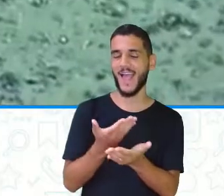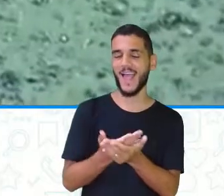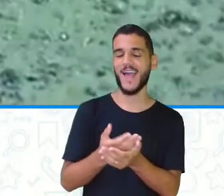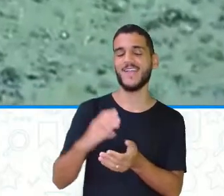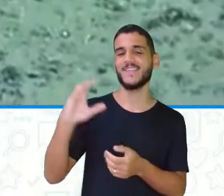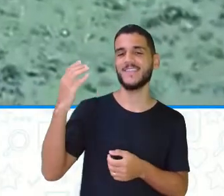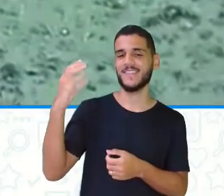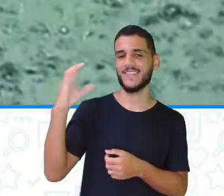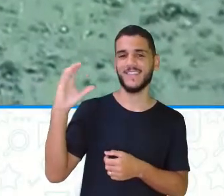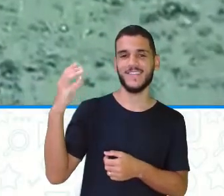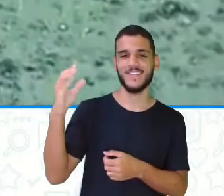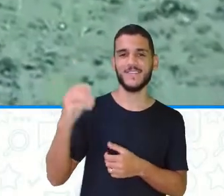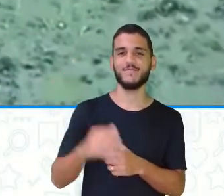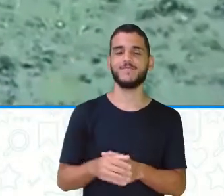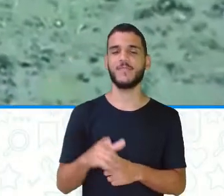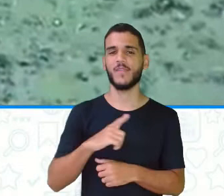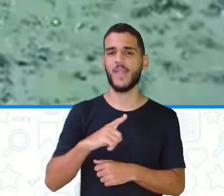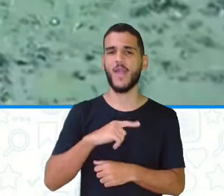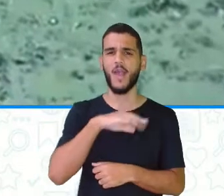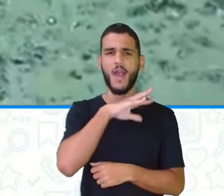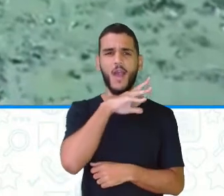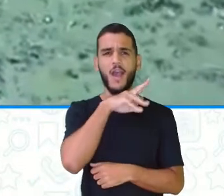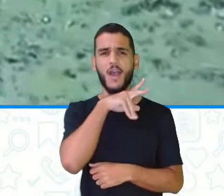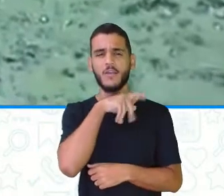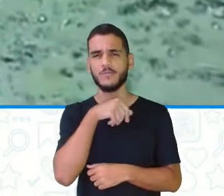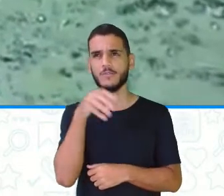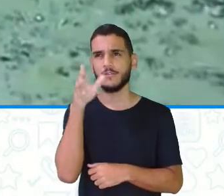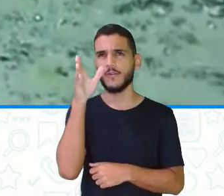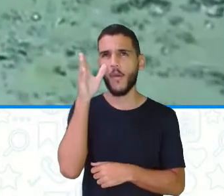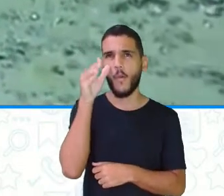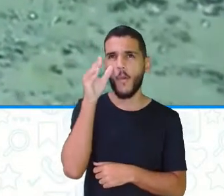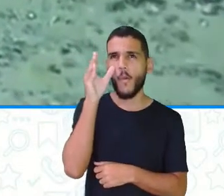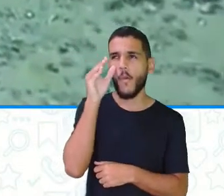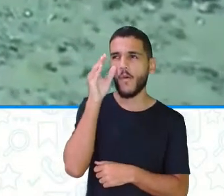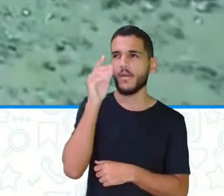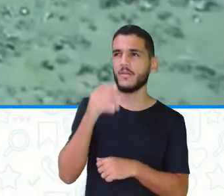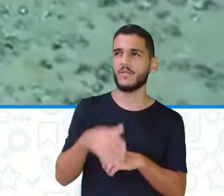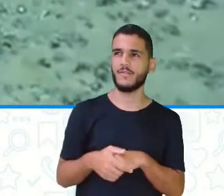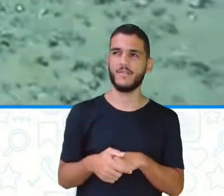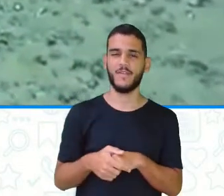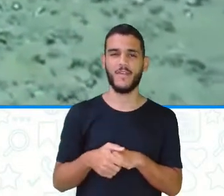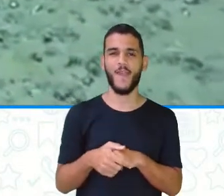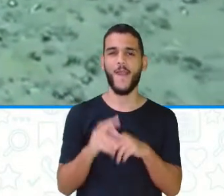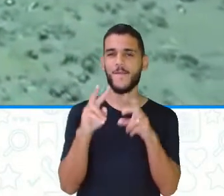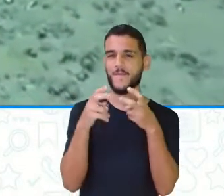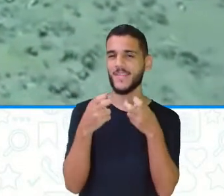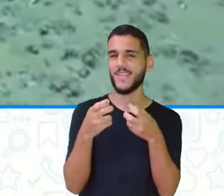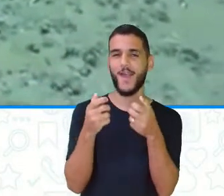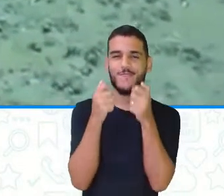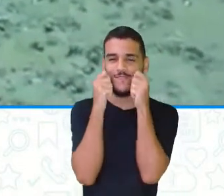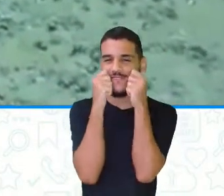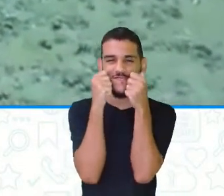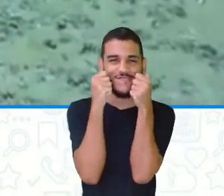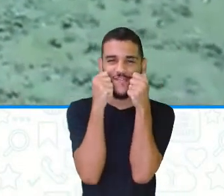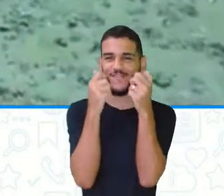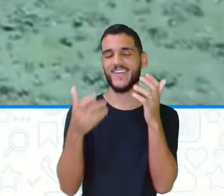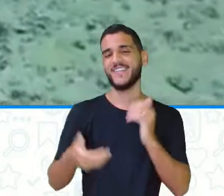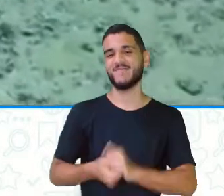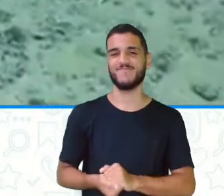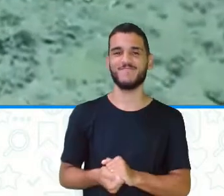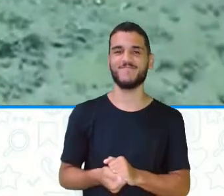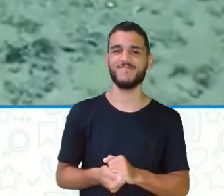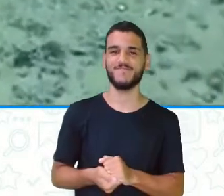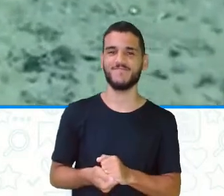meus bichinhos curiosos. E meu bichinho curioso de hoje é uma coisinha fofa, que eu adoro trazer esses bichinhos